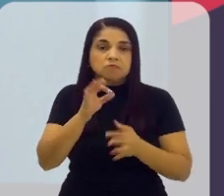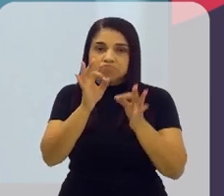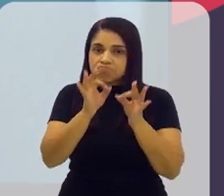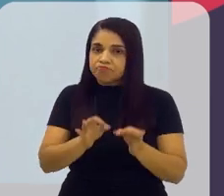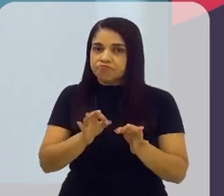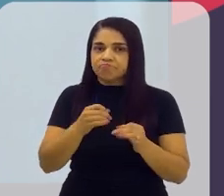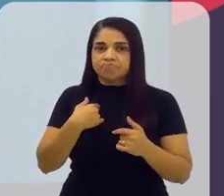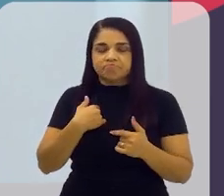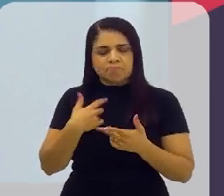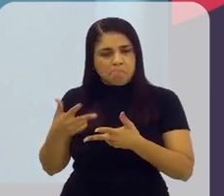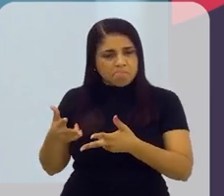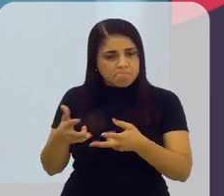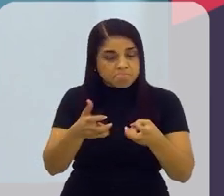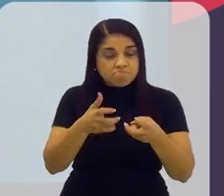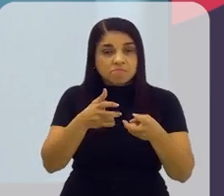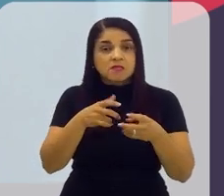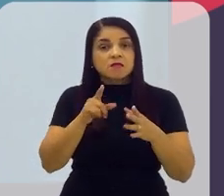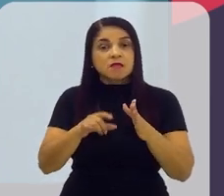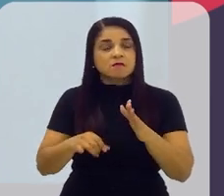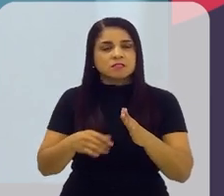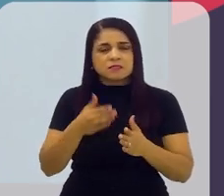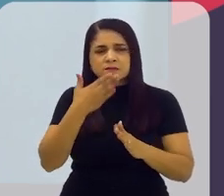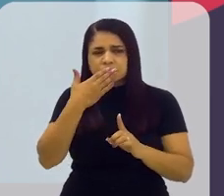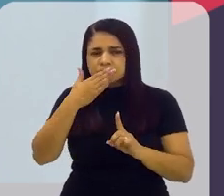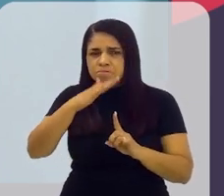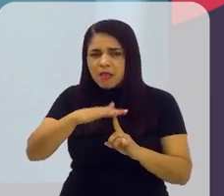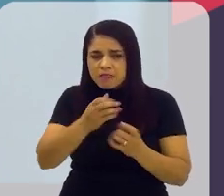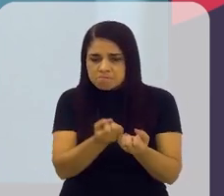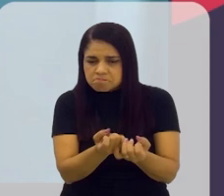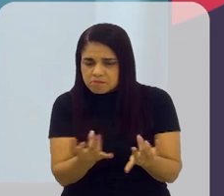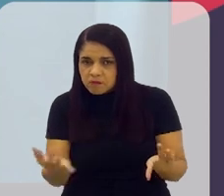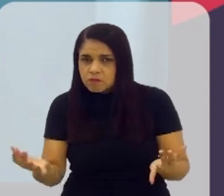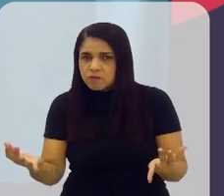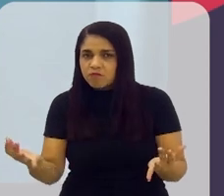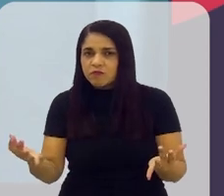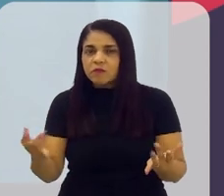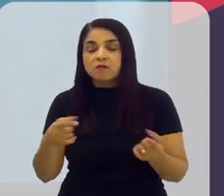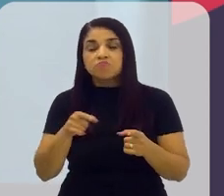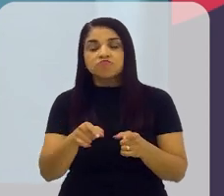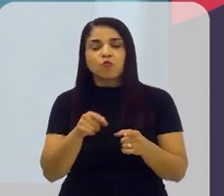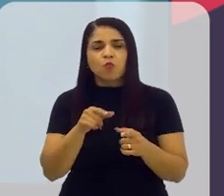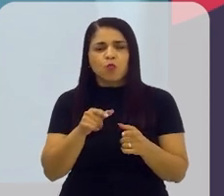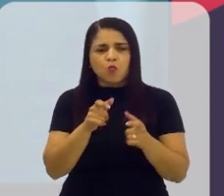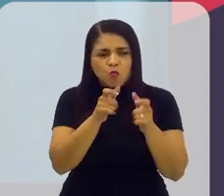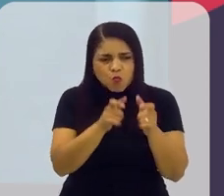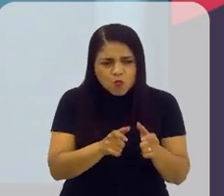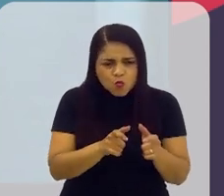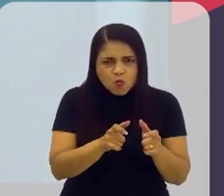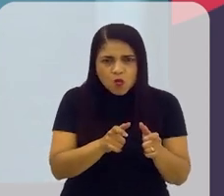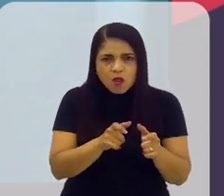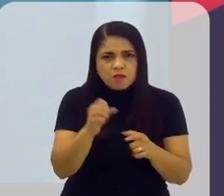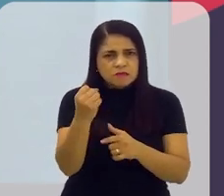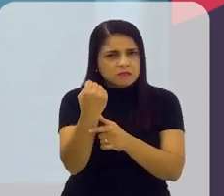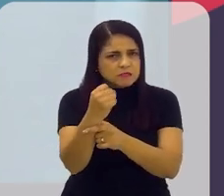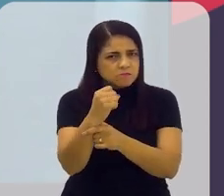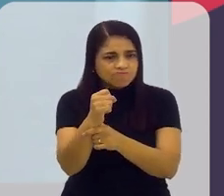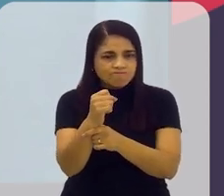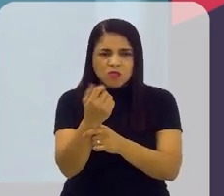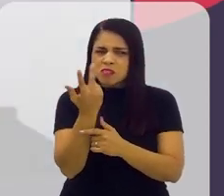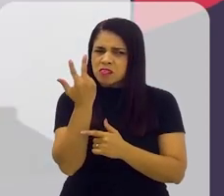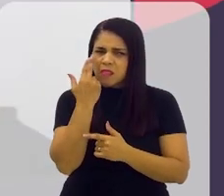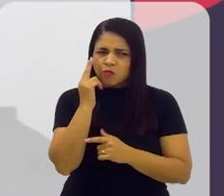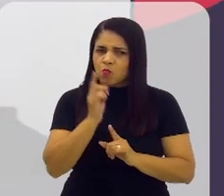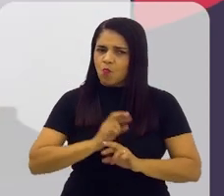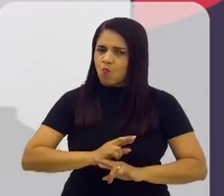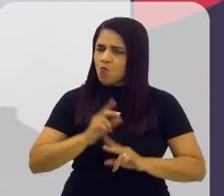nossa atenção, né? Quando a gente se certificou da espécie que era, a gente chegou à conclusão que aquela ocorrência não era uma ocorrência natural para